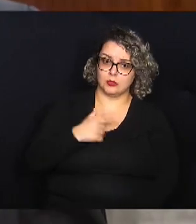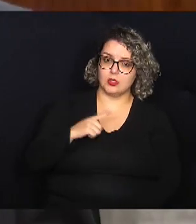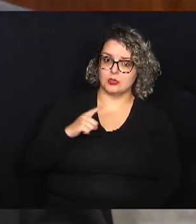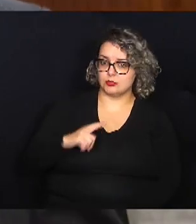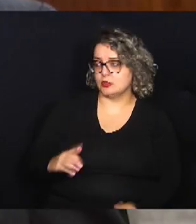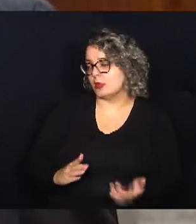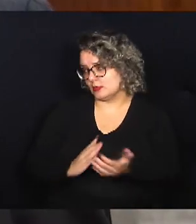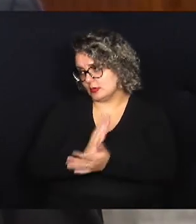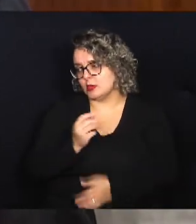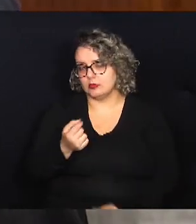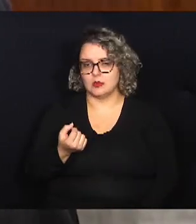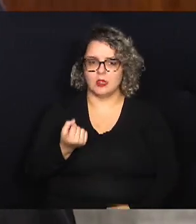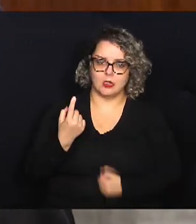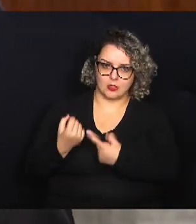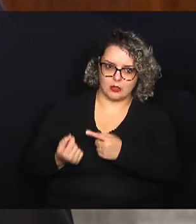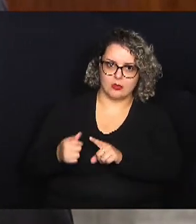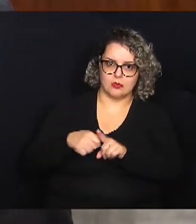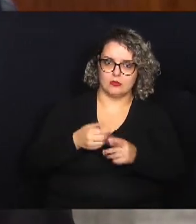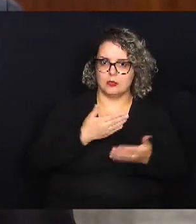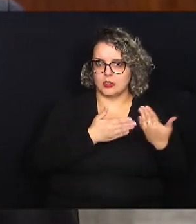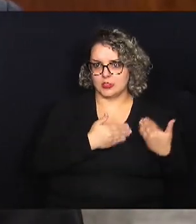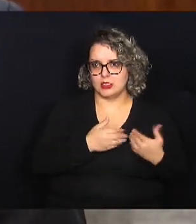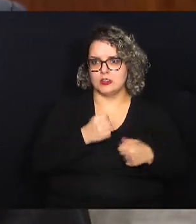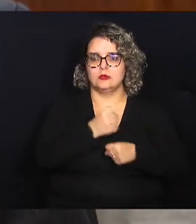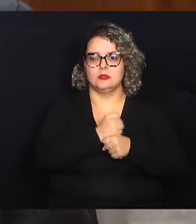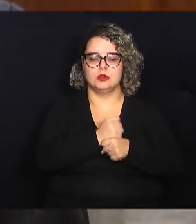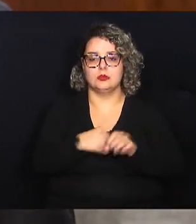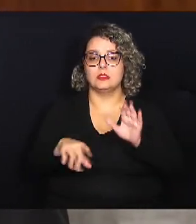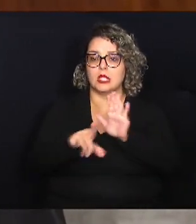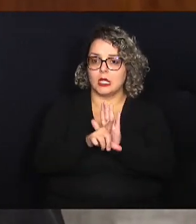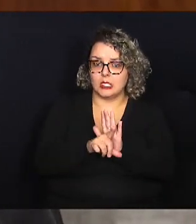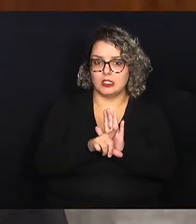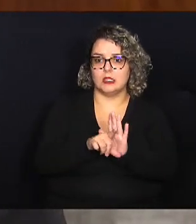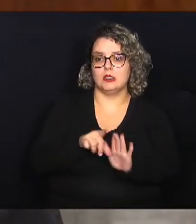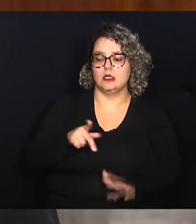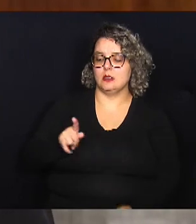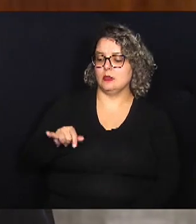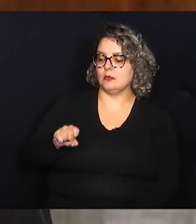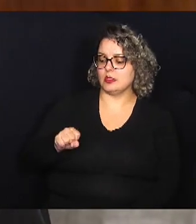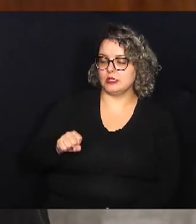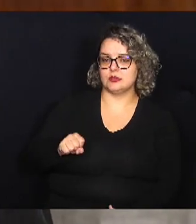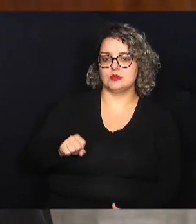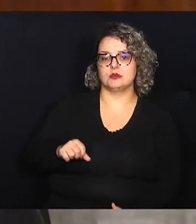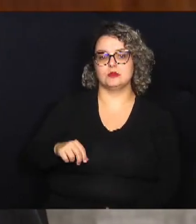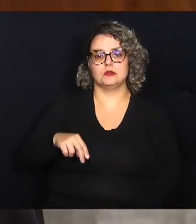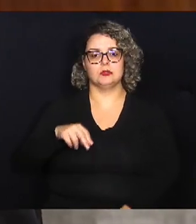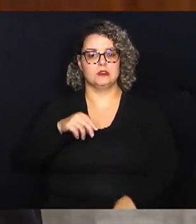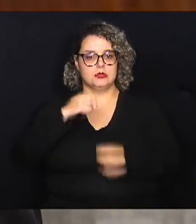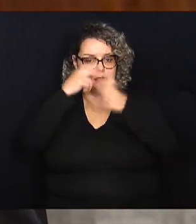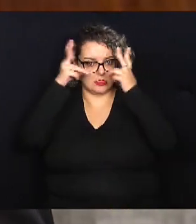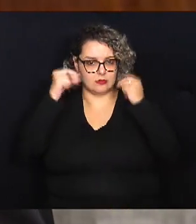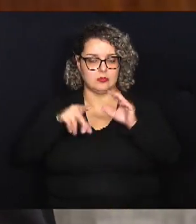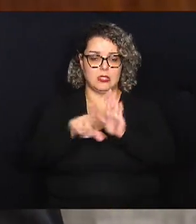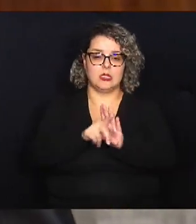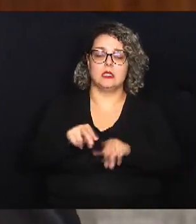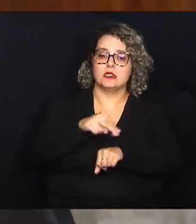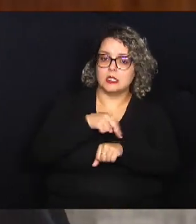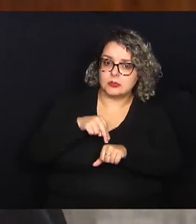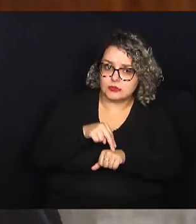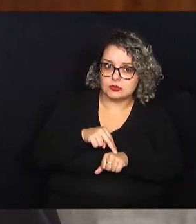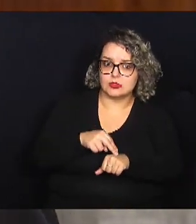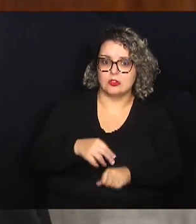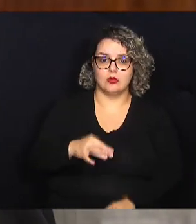já há alguns meses, alguns anos, da lei do piso da enfermagem, uma lei nacional que impõe